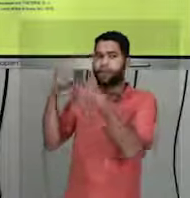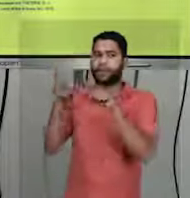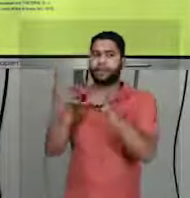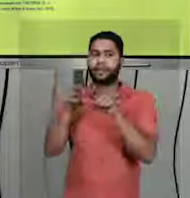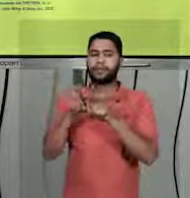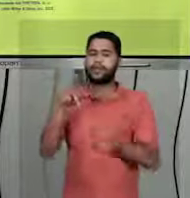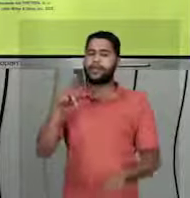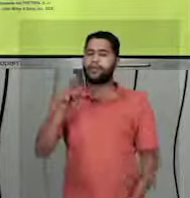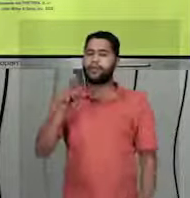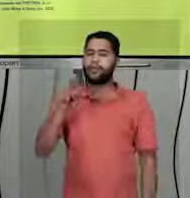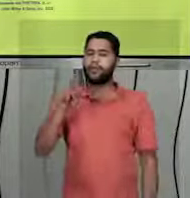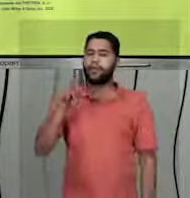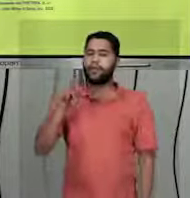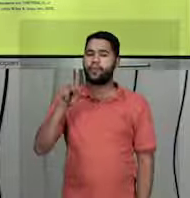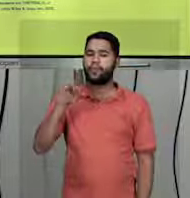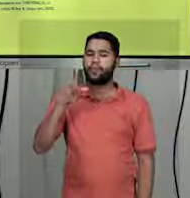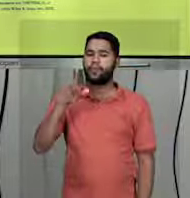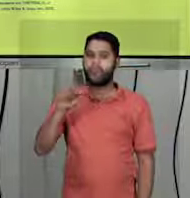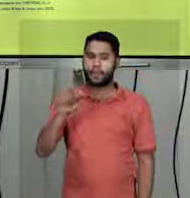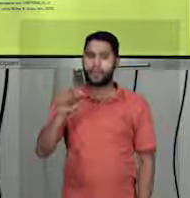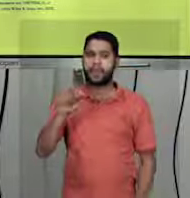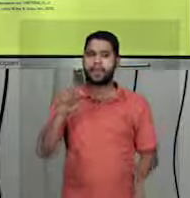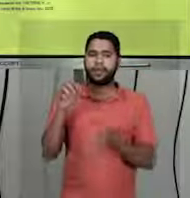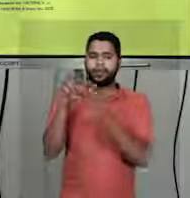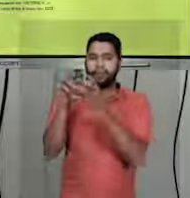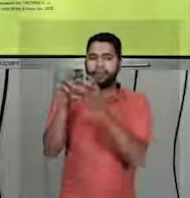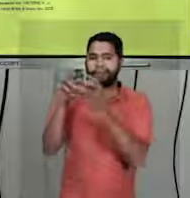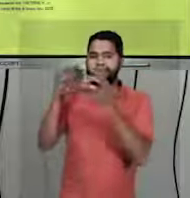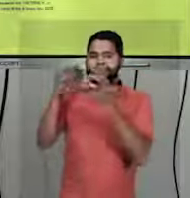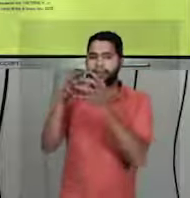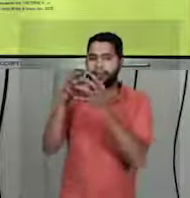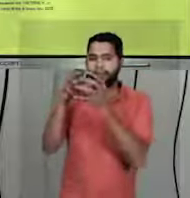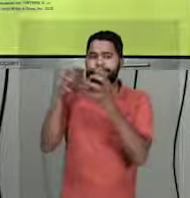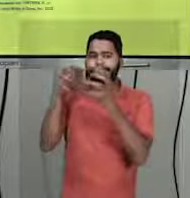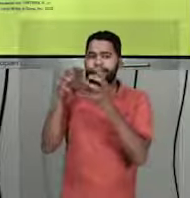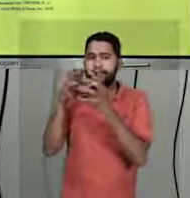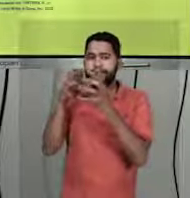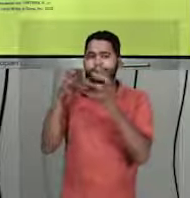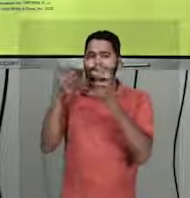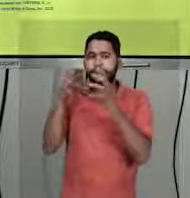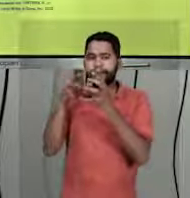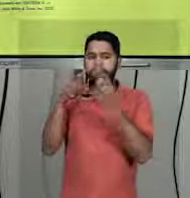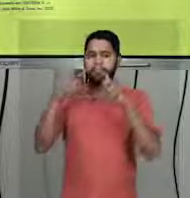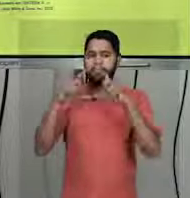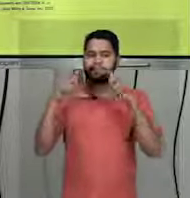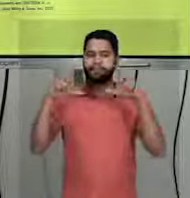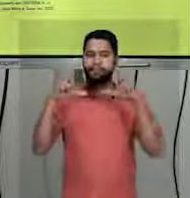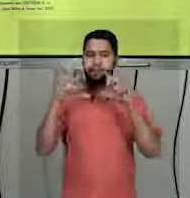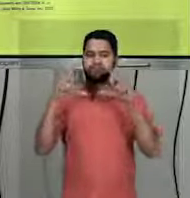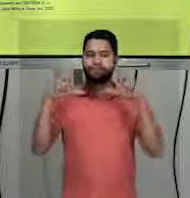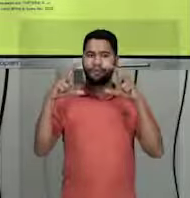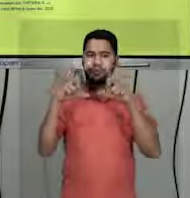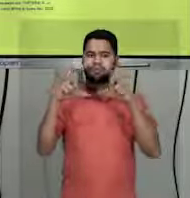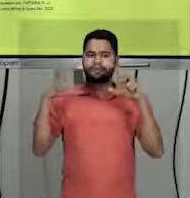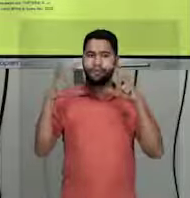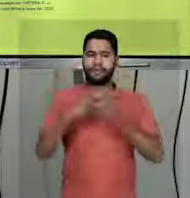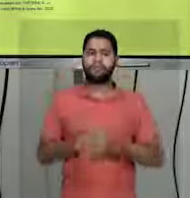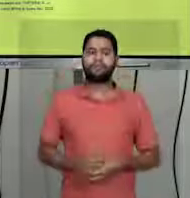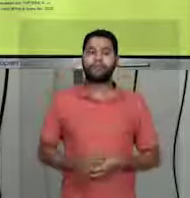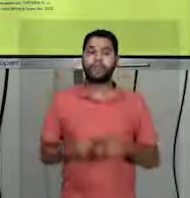pupila, que ela vai dilatar ou aumentar o diâmetro, ou